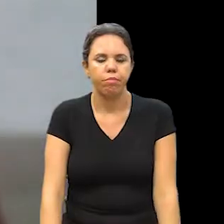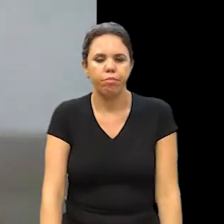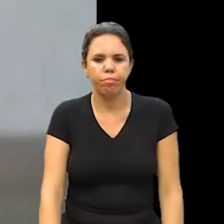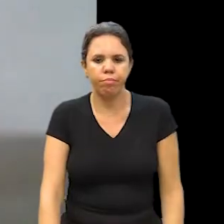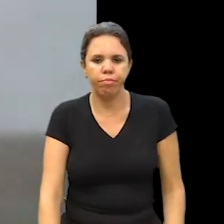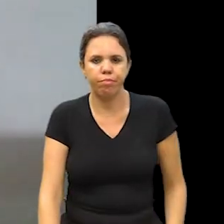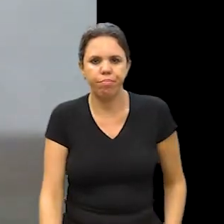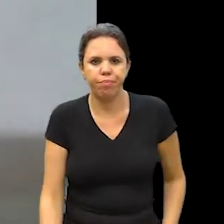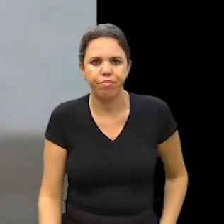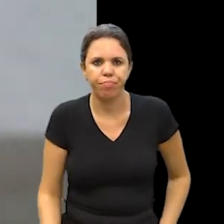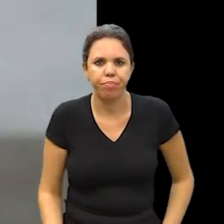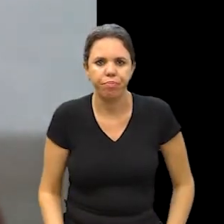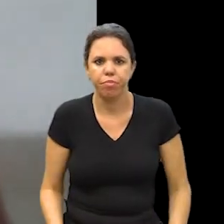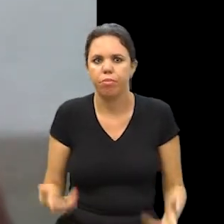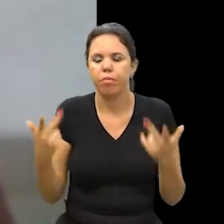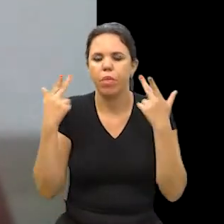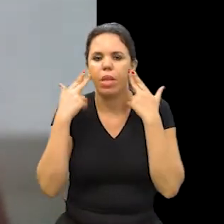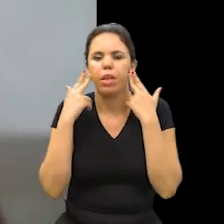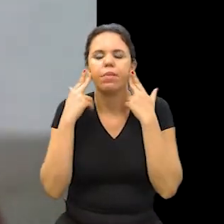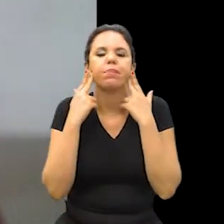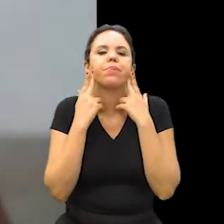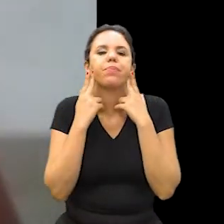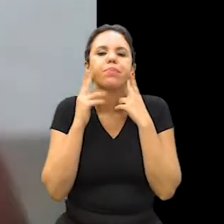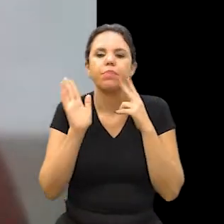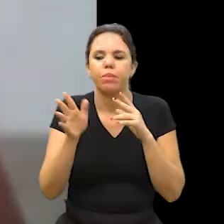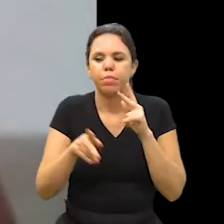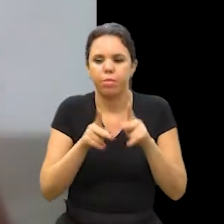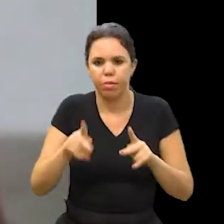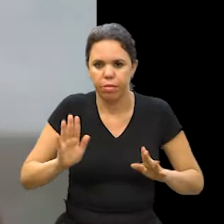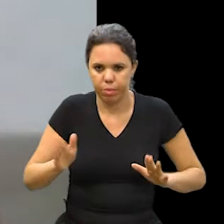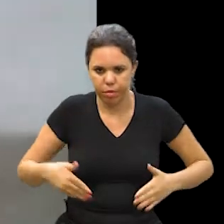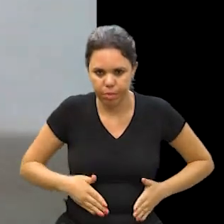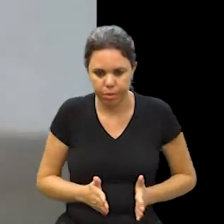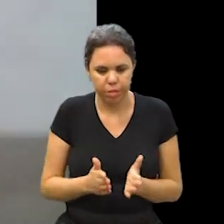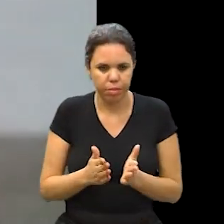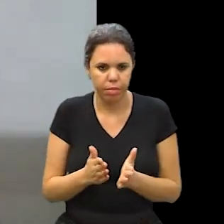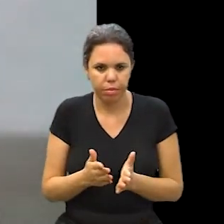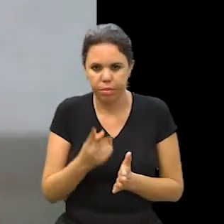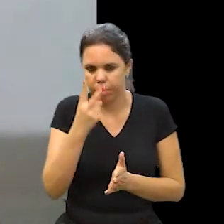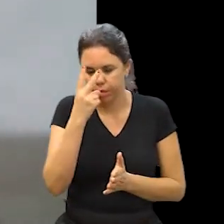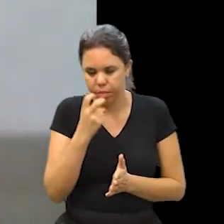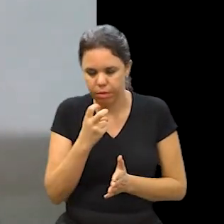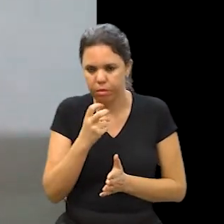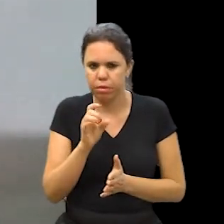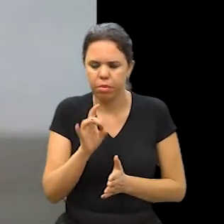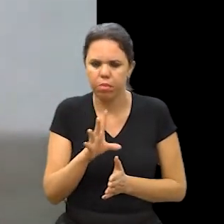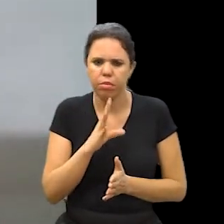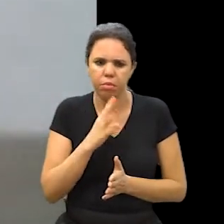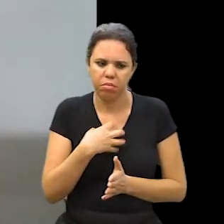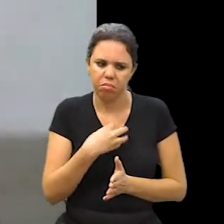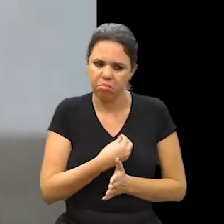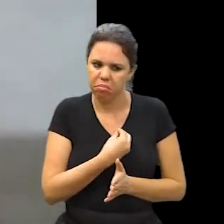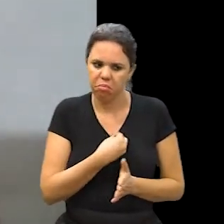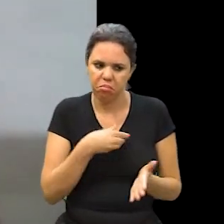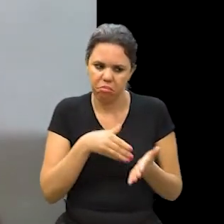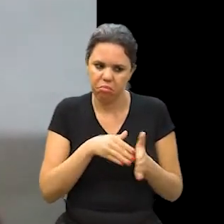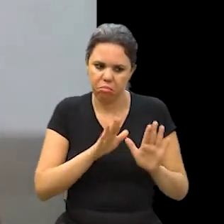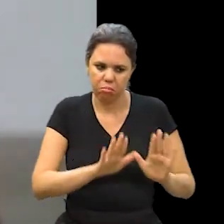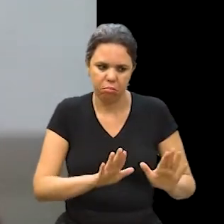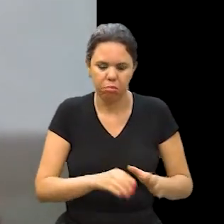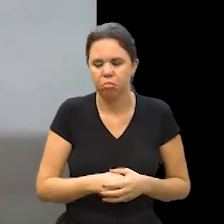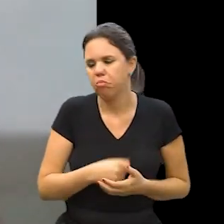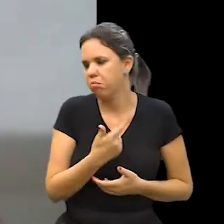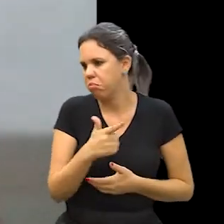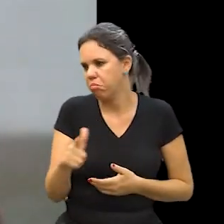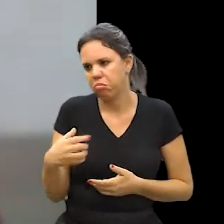Olha, normalmente, né, a que já nasce cega, ela conhece só aquela realidade, certo? Não